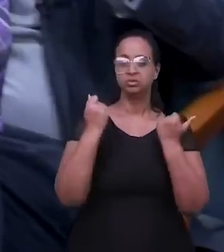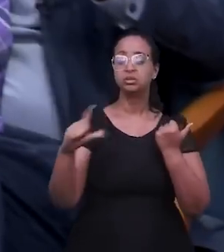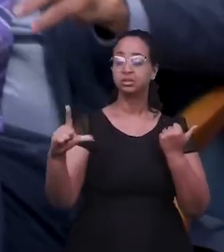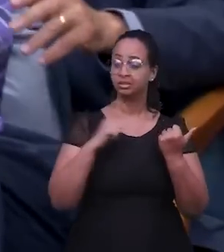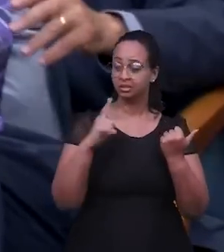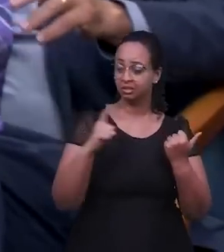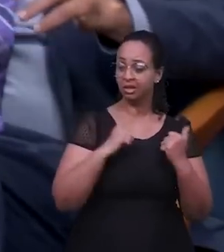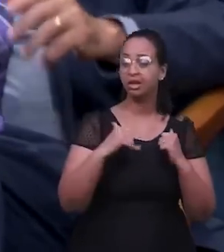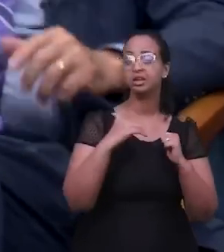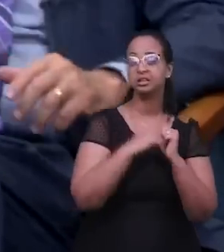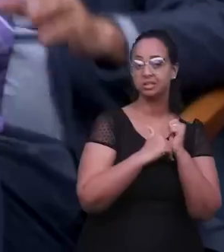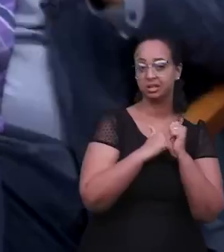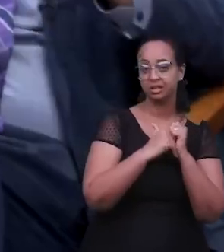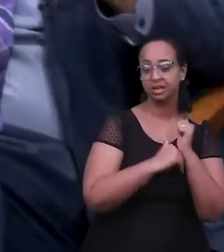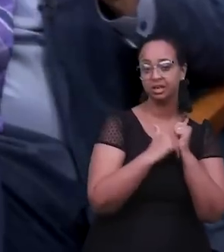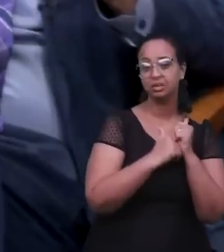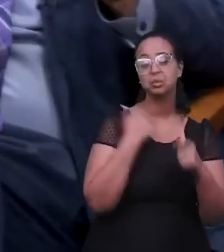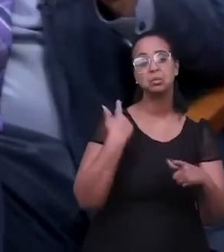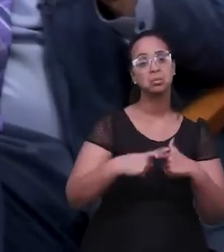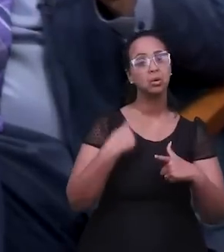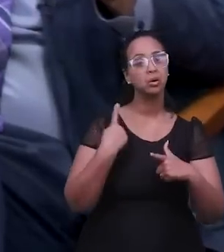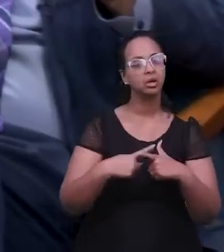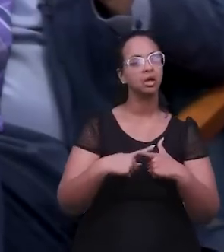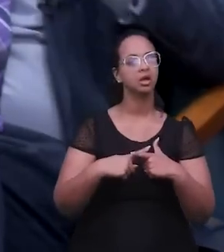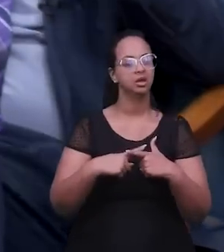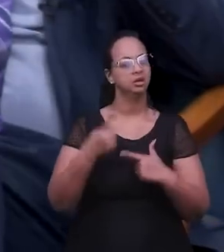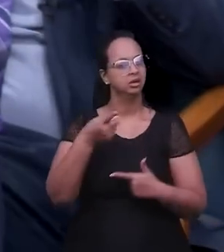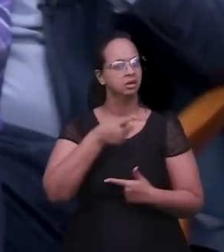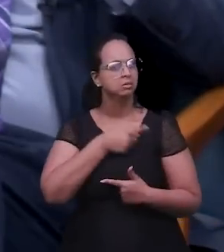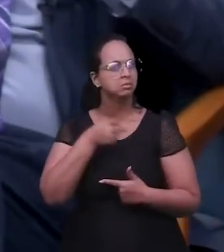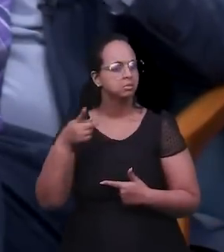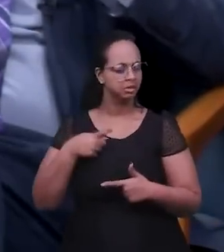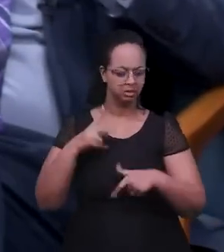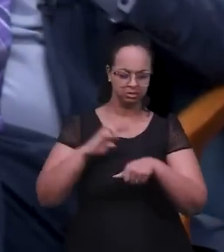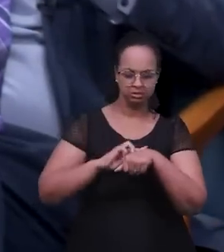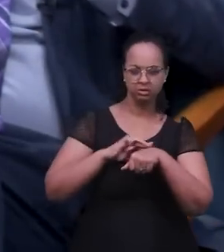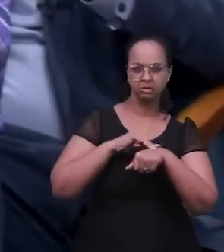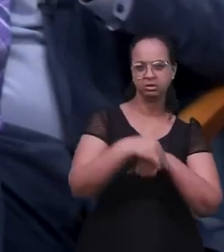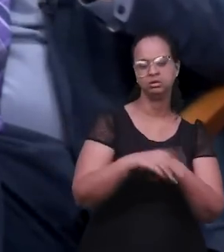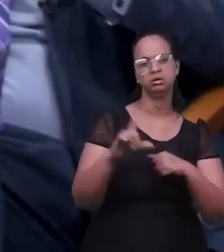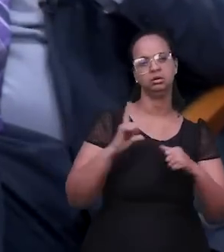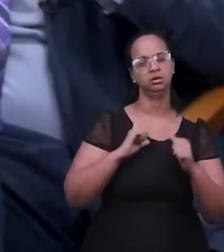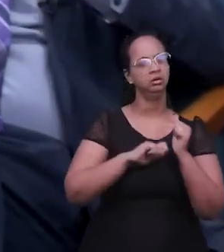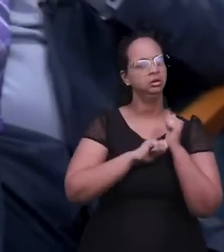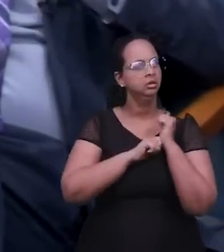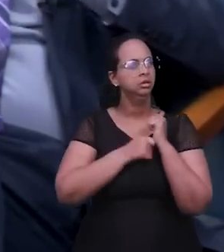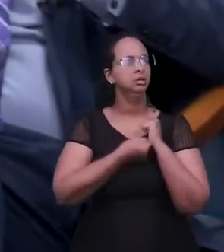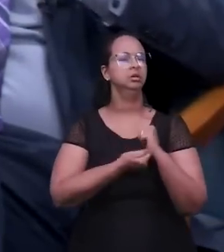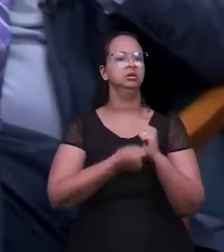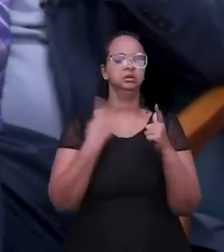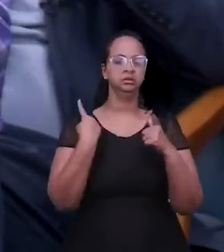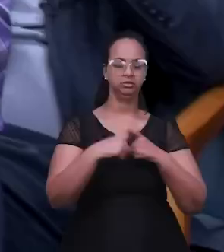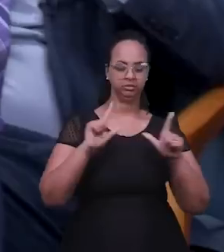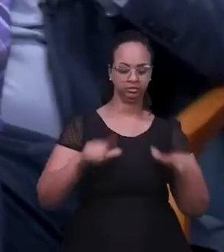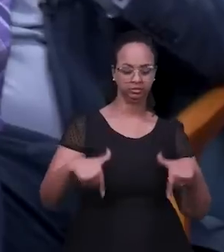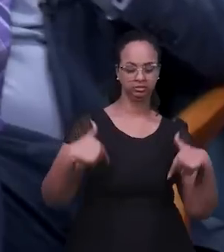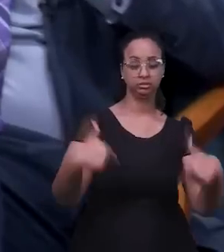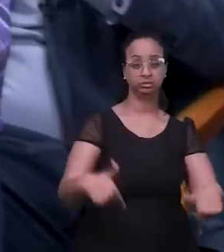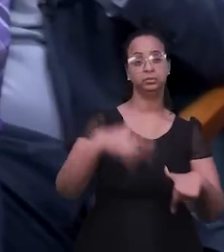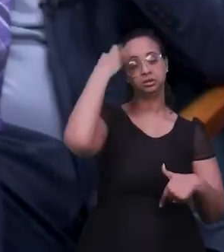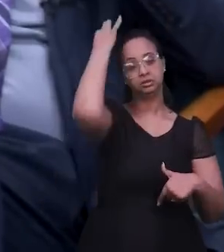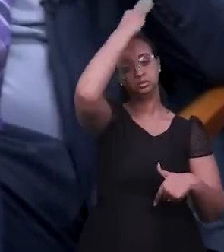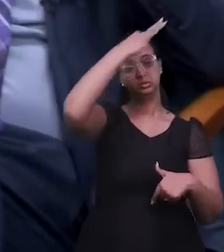maneira extraordinária. Há um segredo nisso. Então, ministério para nós é um segredo.